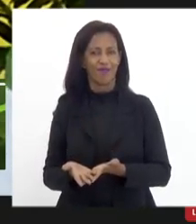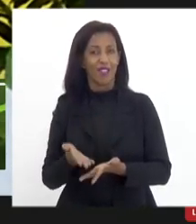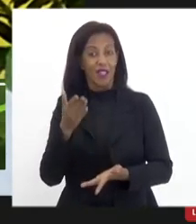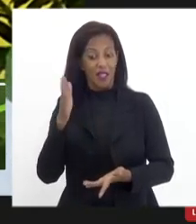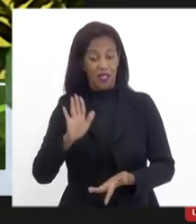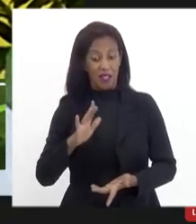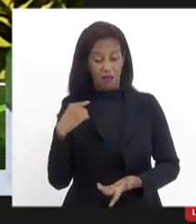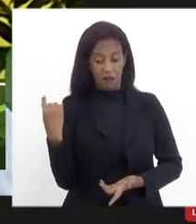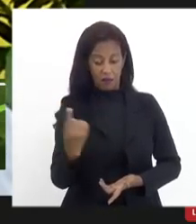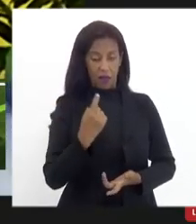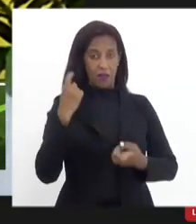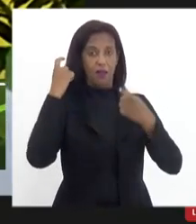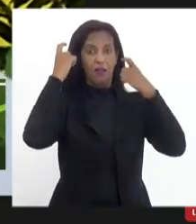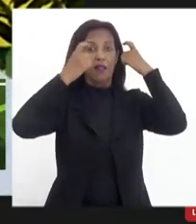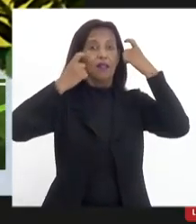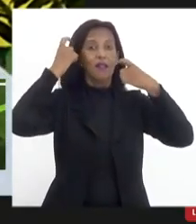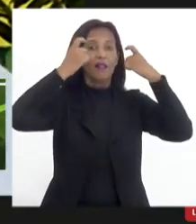uma preocupação